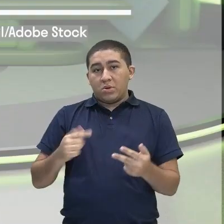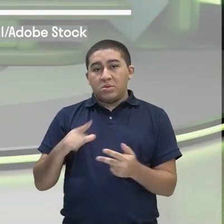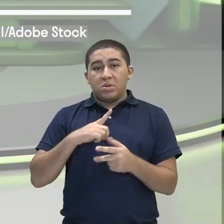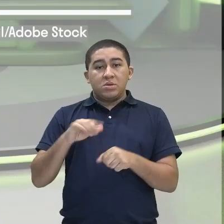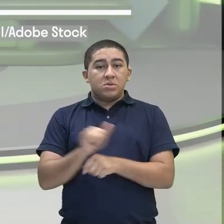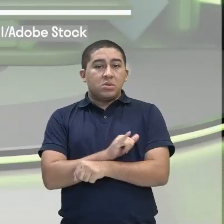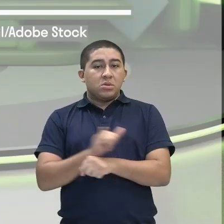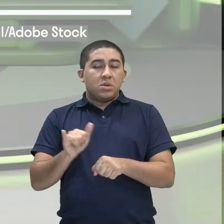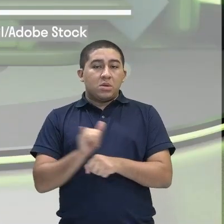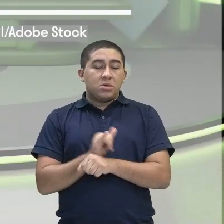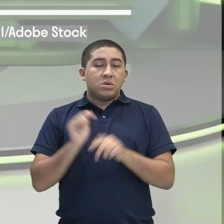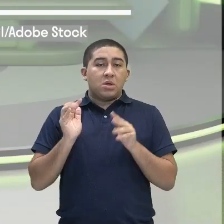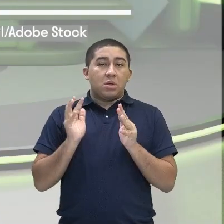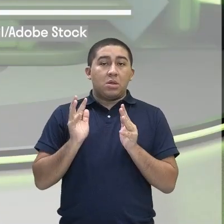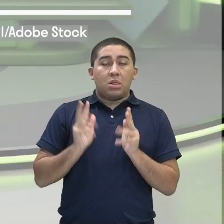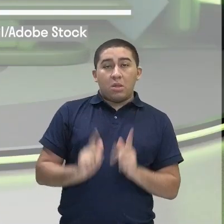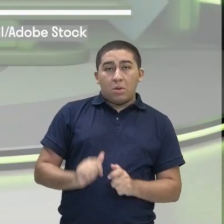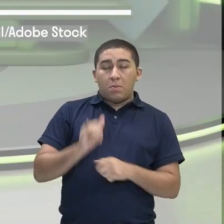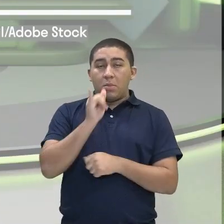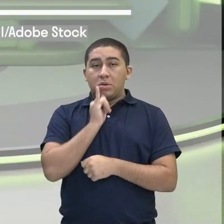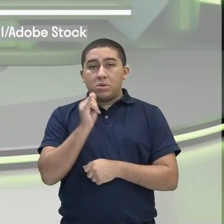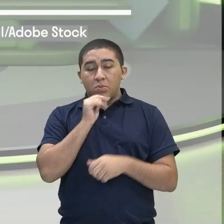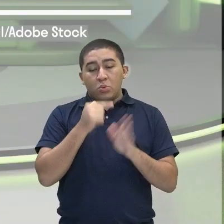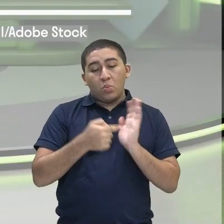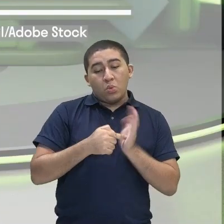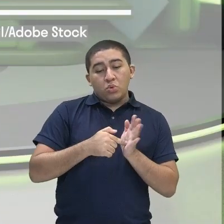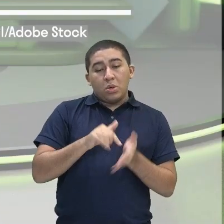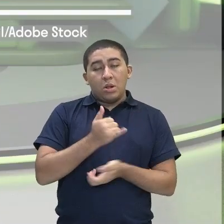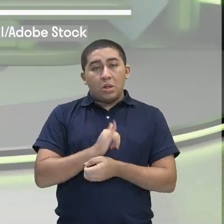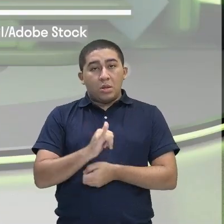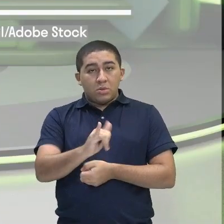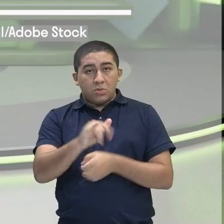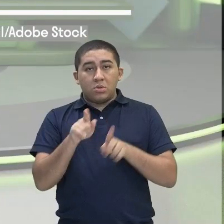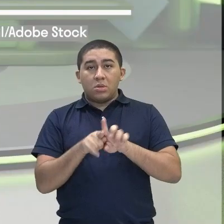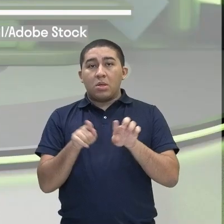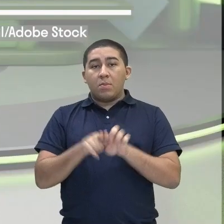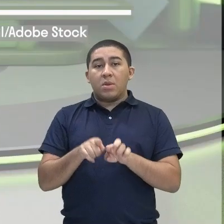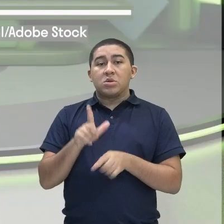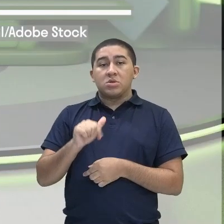mais limpas, como os motores elétricos, os veículos híbridos,